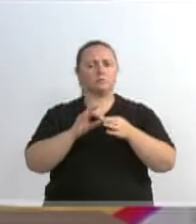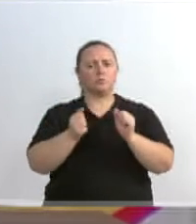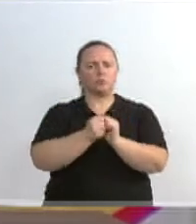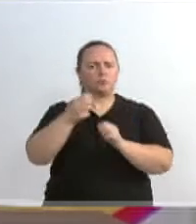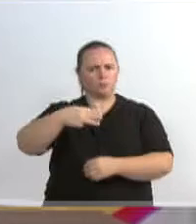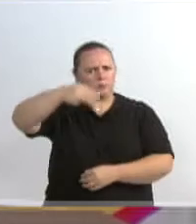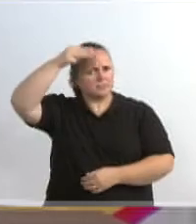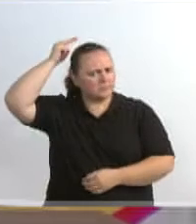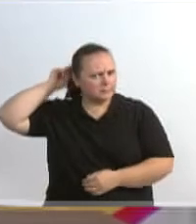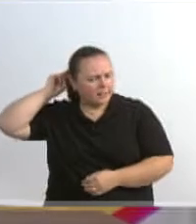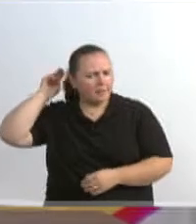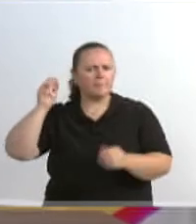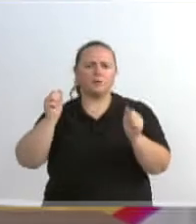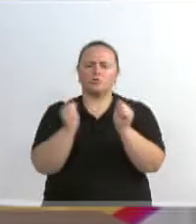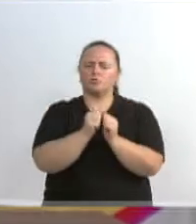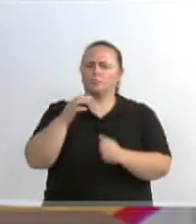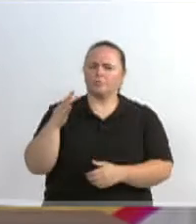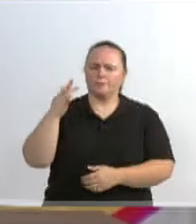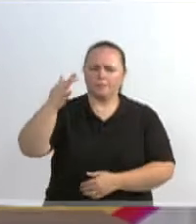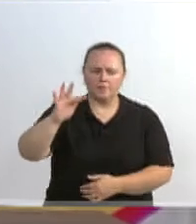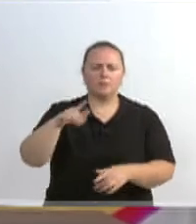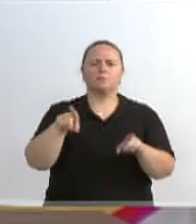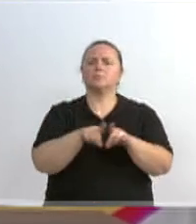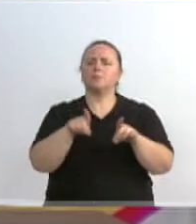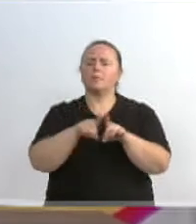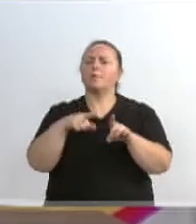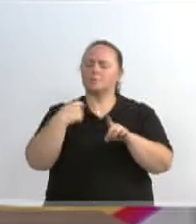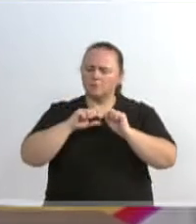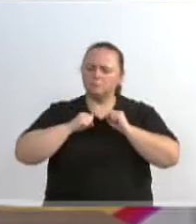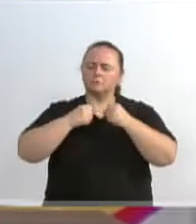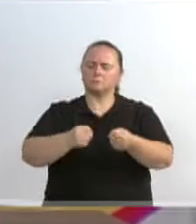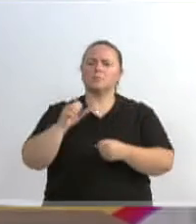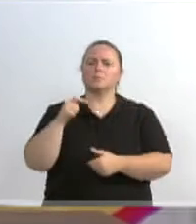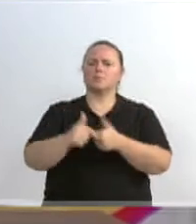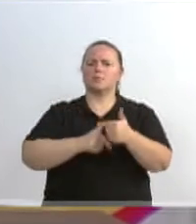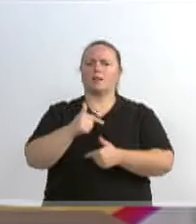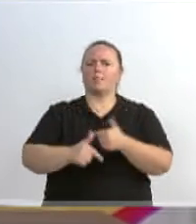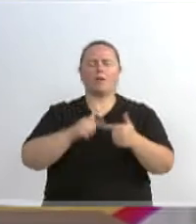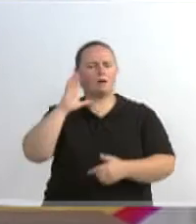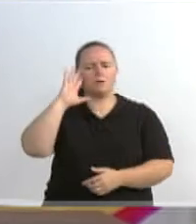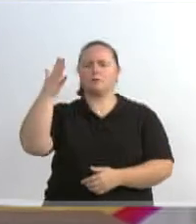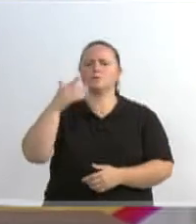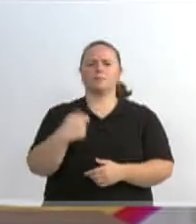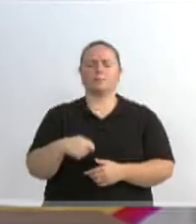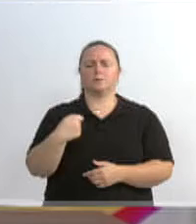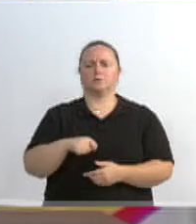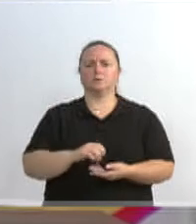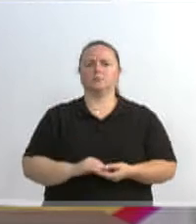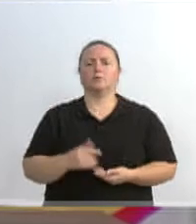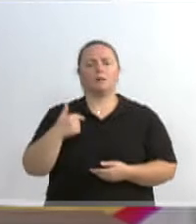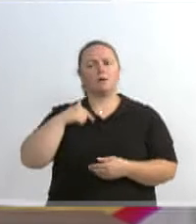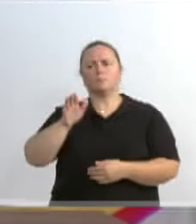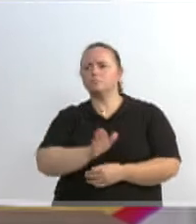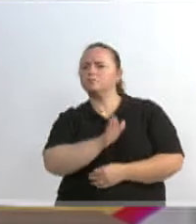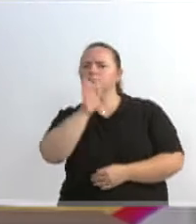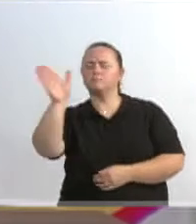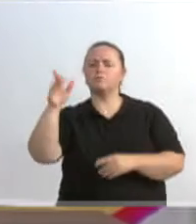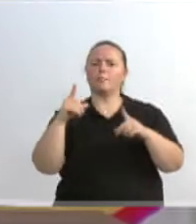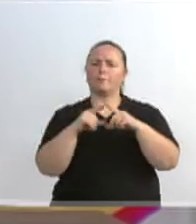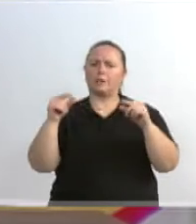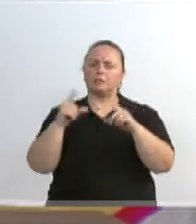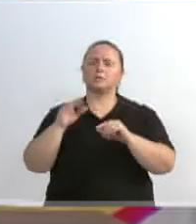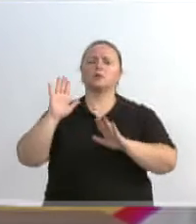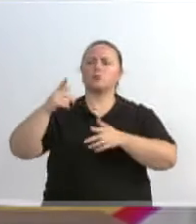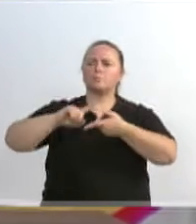que é aliada do governo federal e que também tem que fazer sua parte para ajudar a resolver essa solução eu estive lá em brasília disse universo diversas tratativas